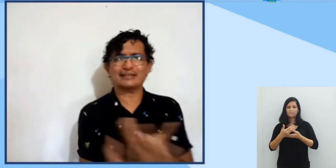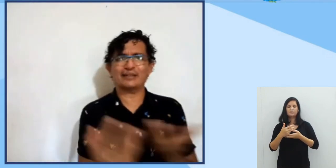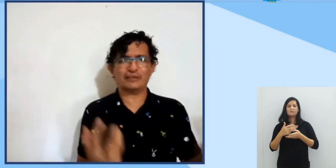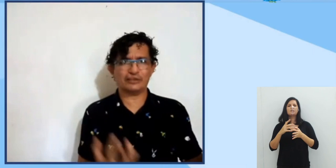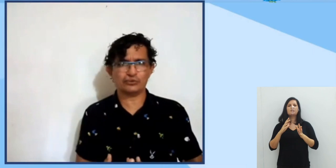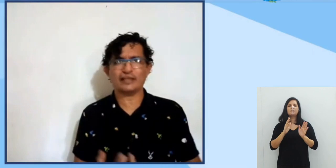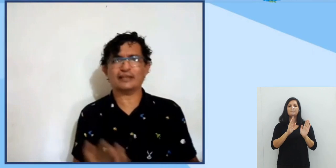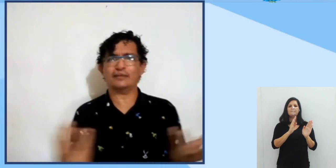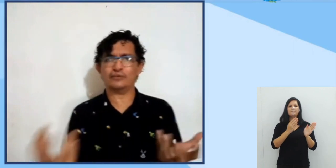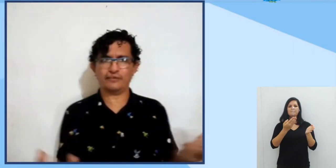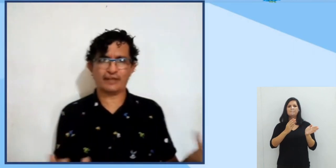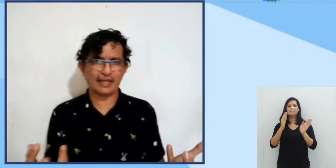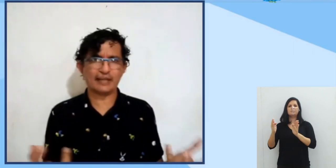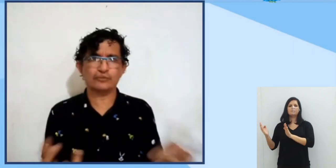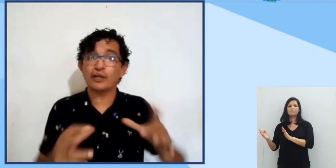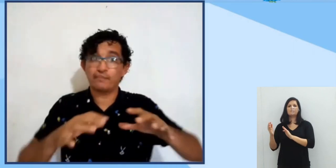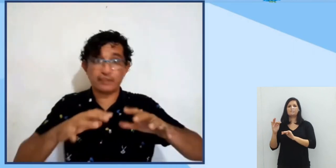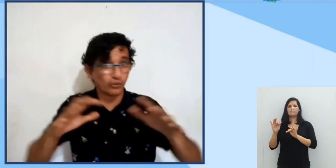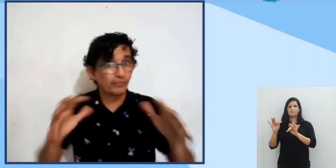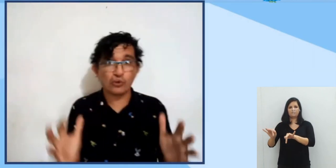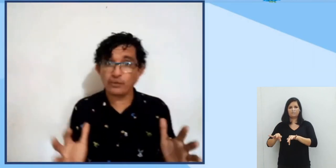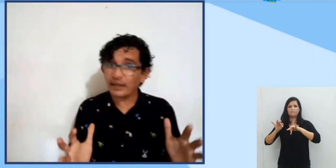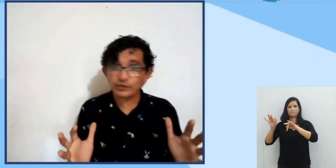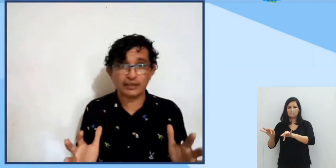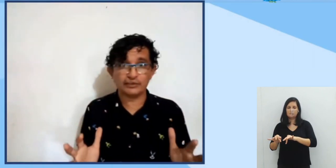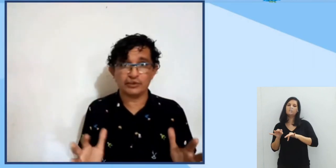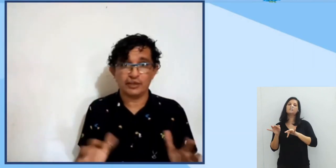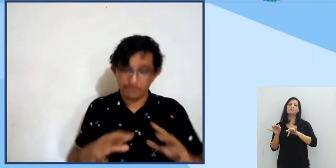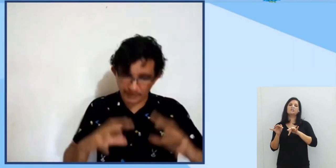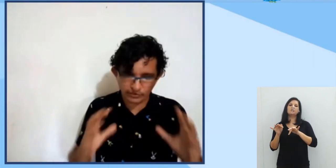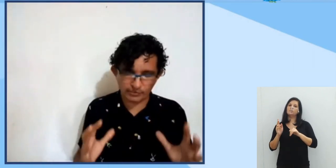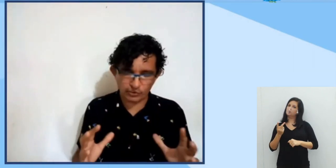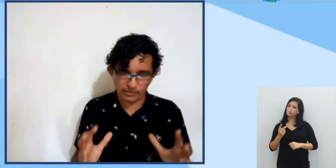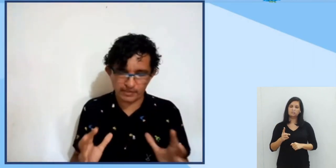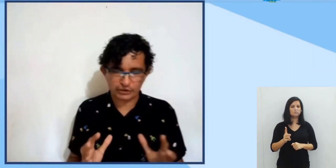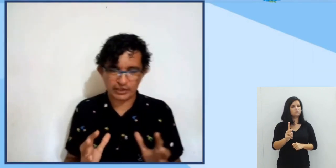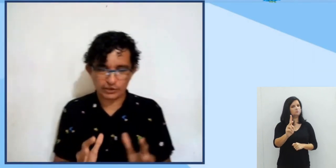essa relação entre suzeranos e vassalos predominou bastante.